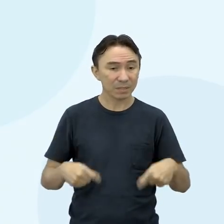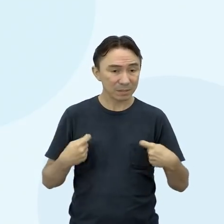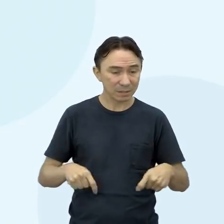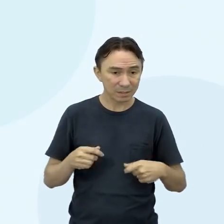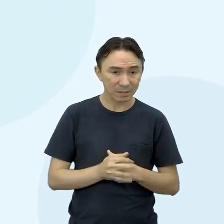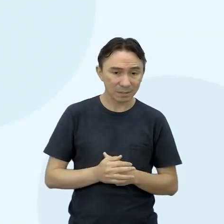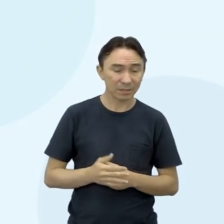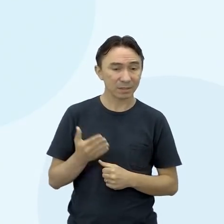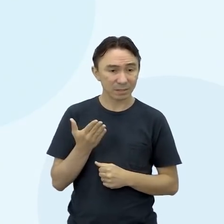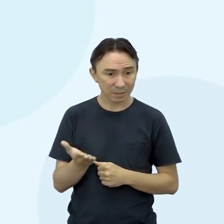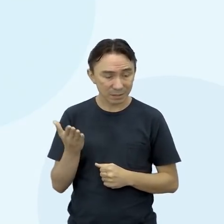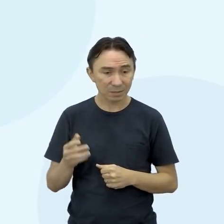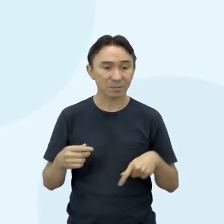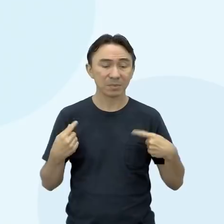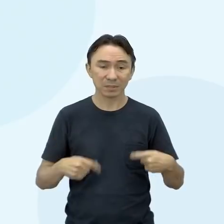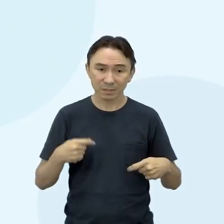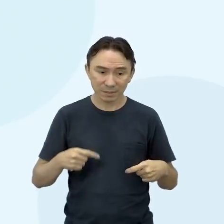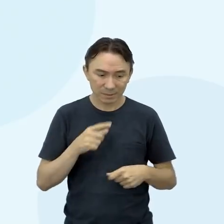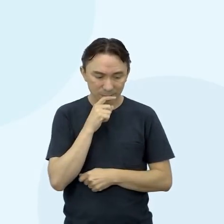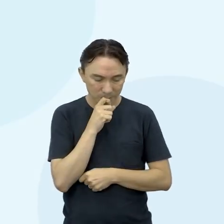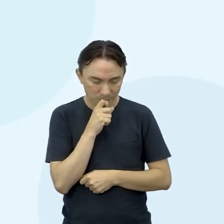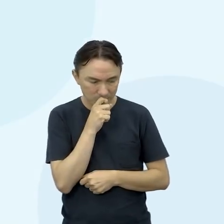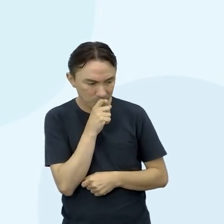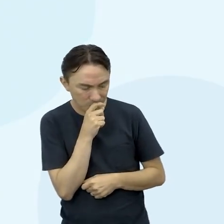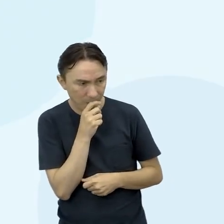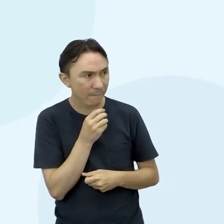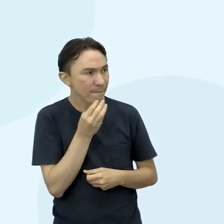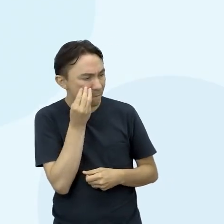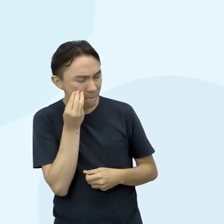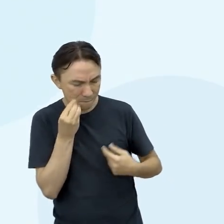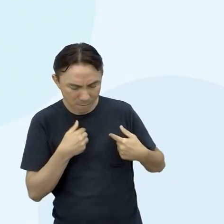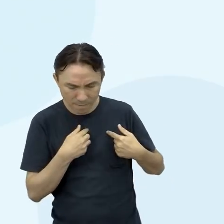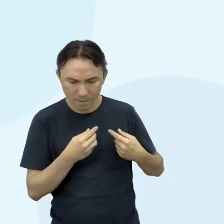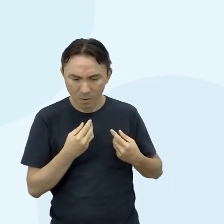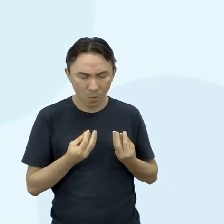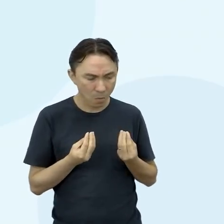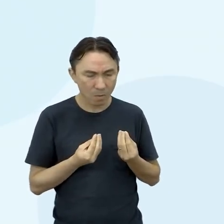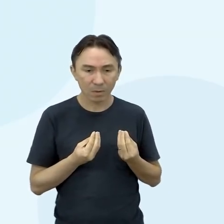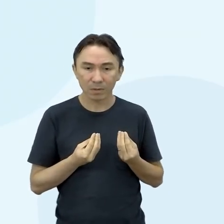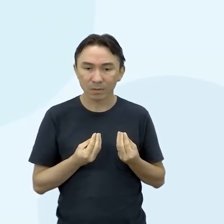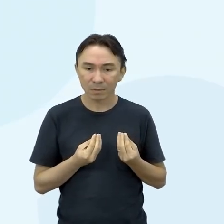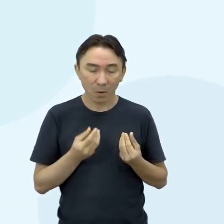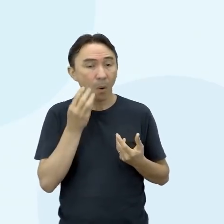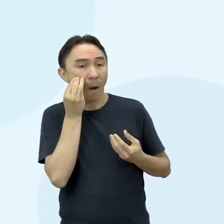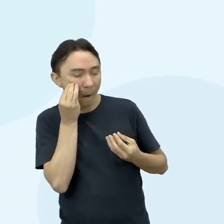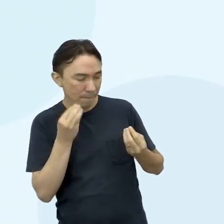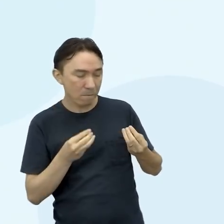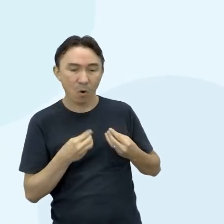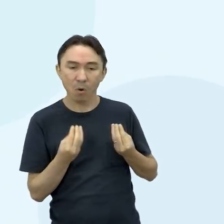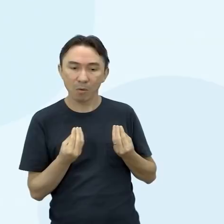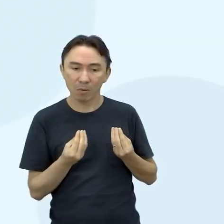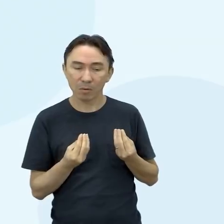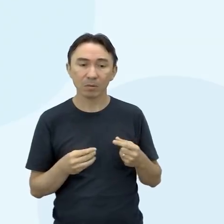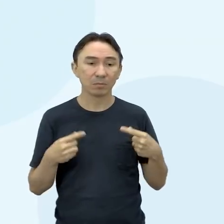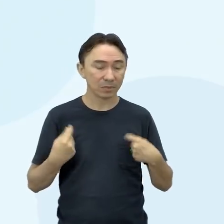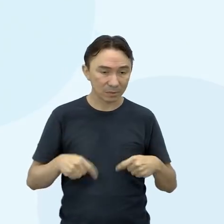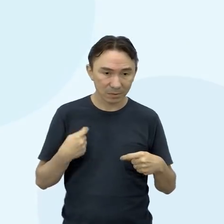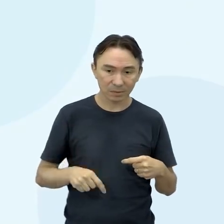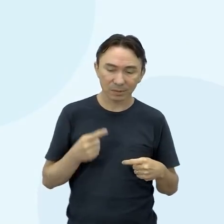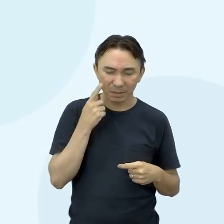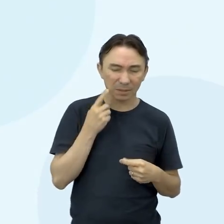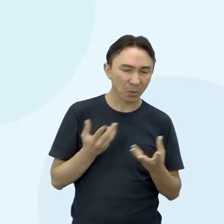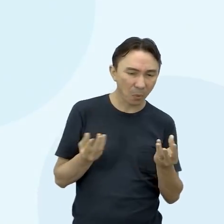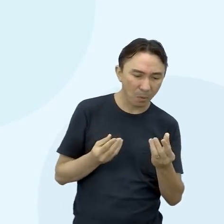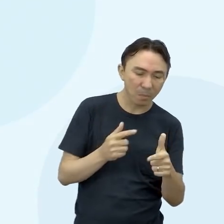desafiado. E ser desafiado significa receber os subsídios, para a resolução de problemas